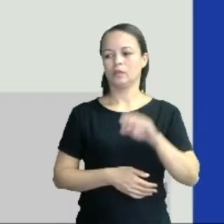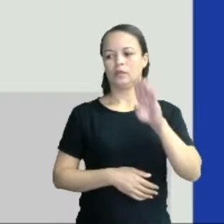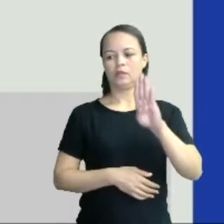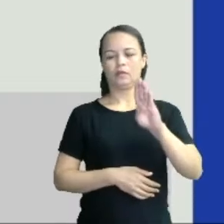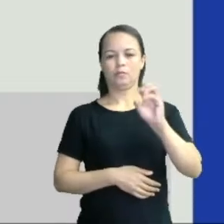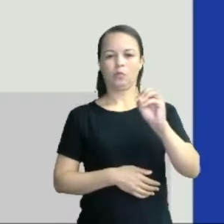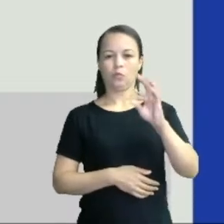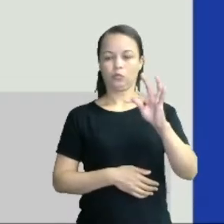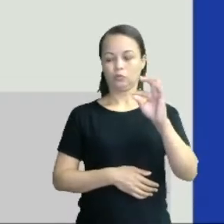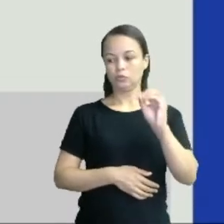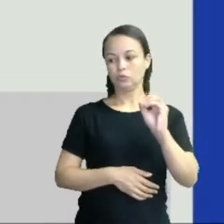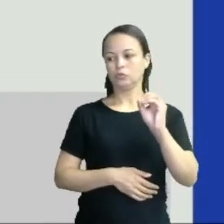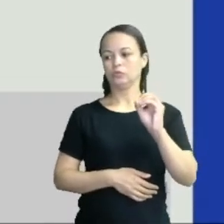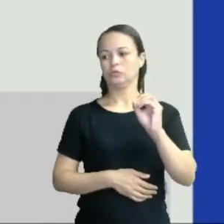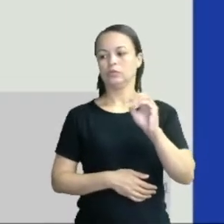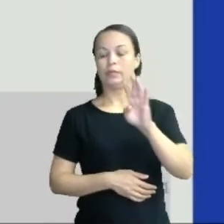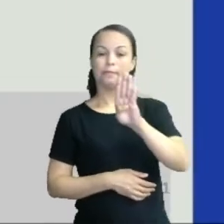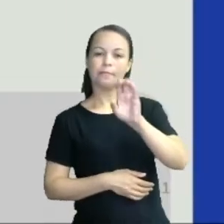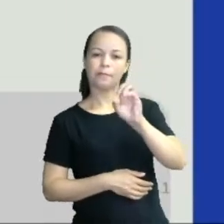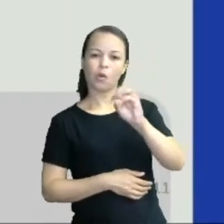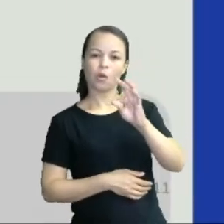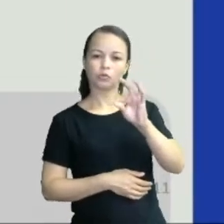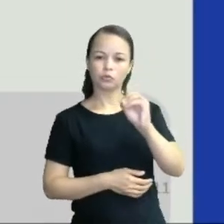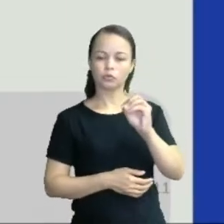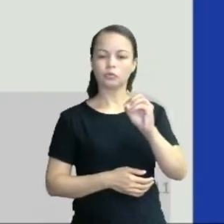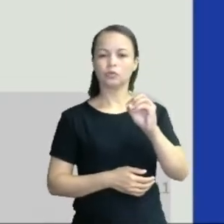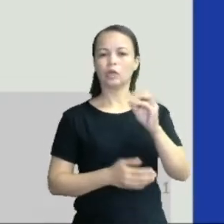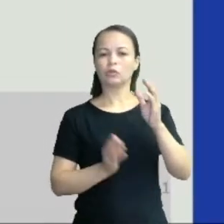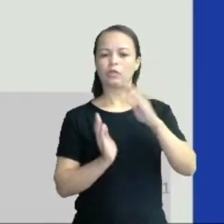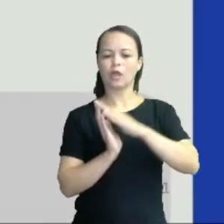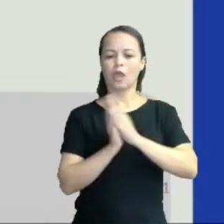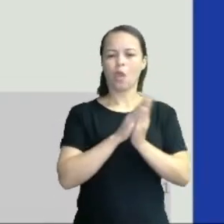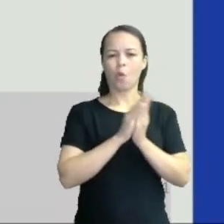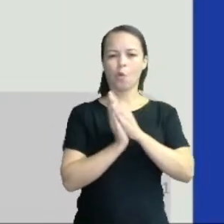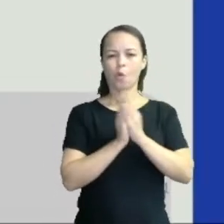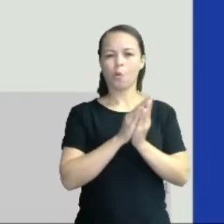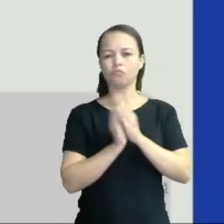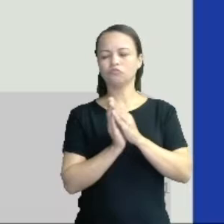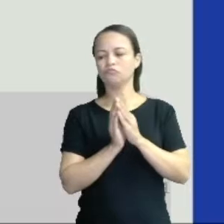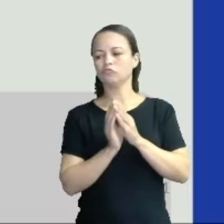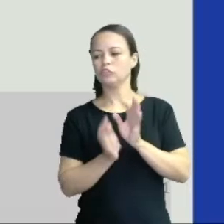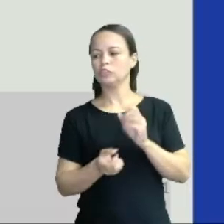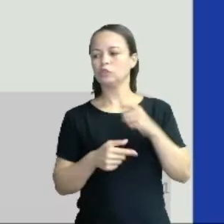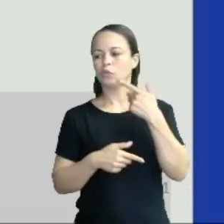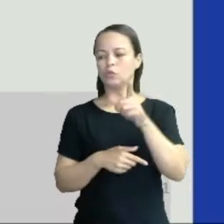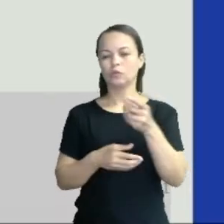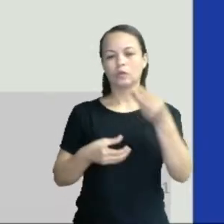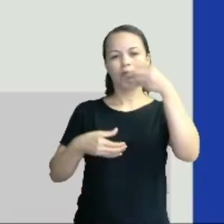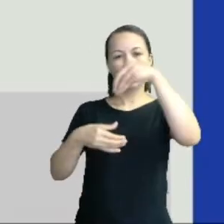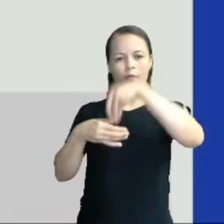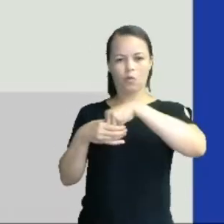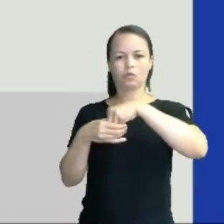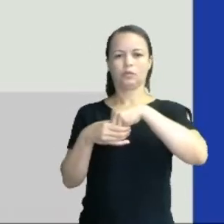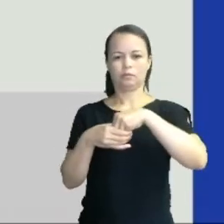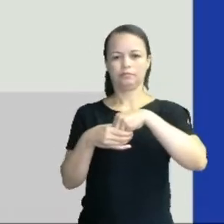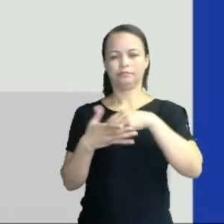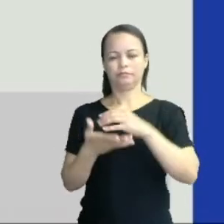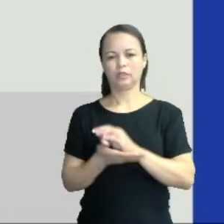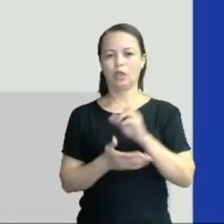e boto. Um quer dizer golfinho e o outro quer dizer do verbo botar.